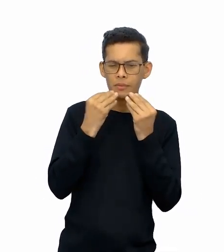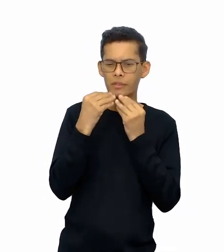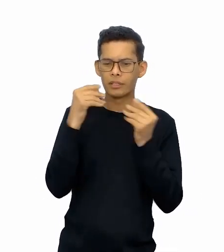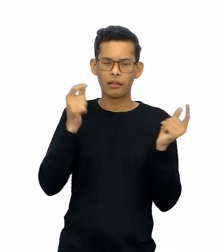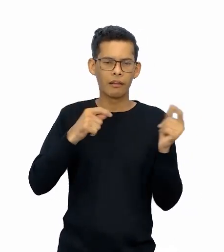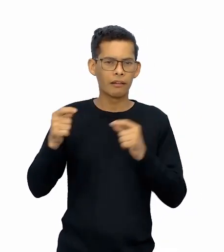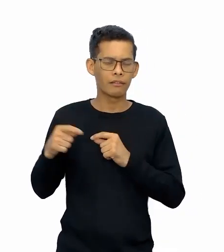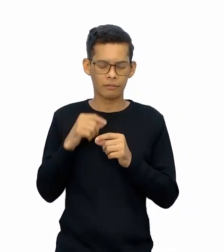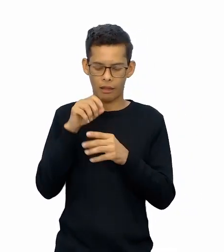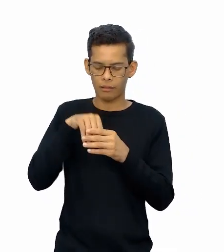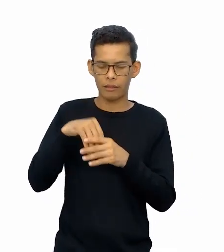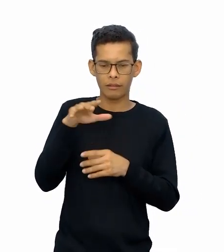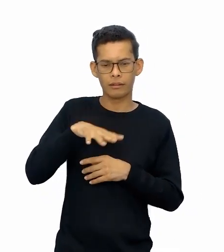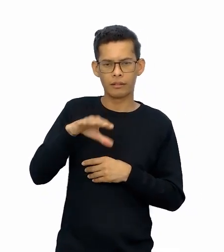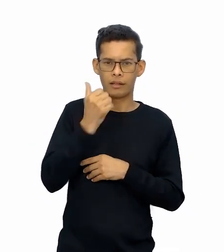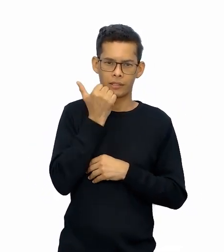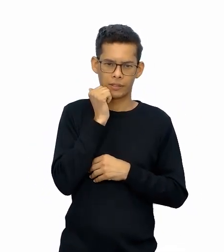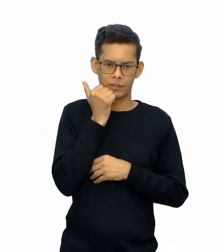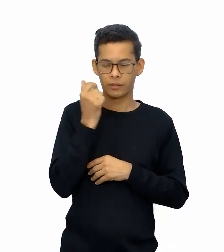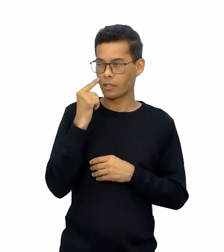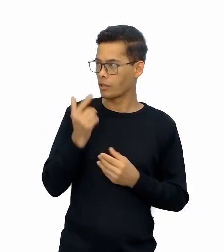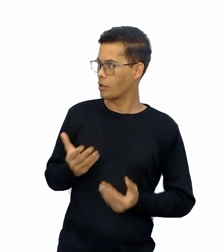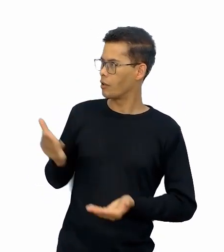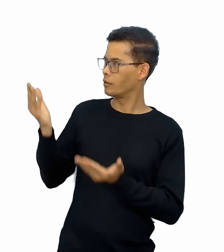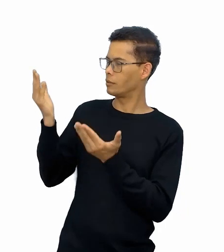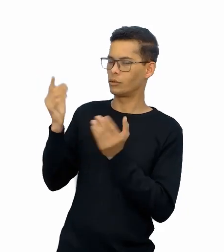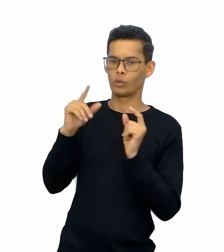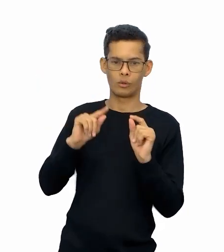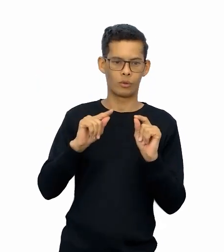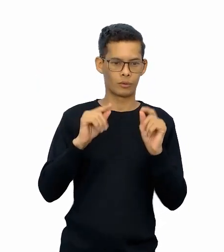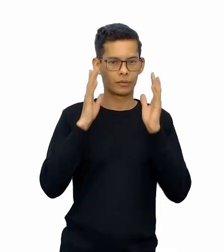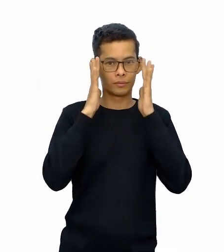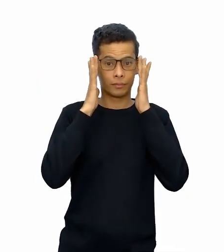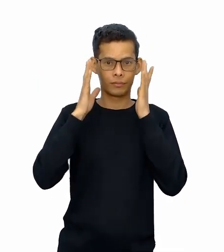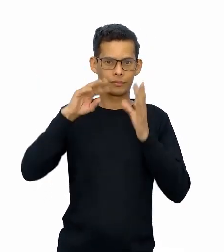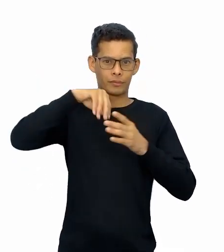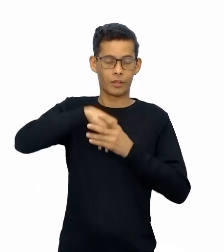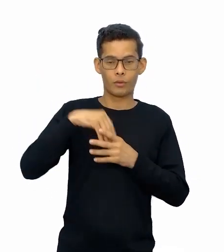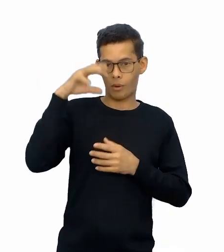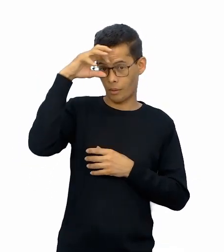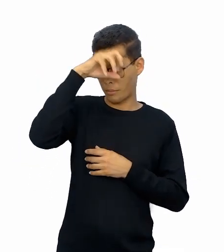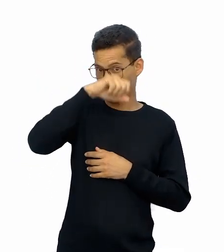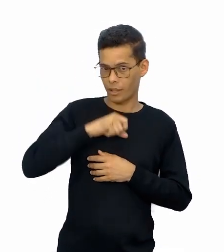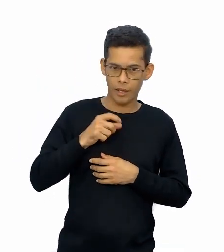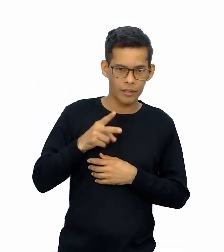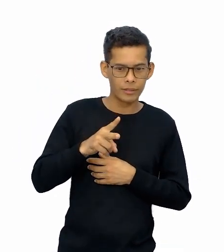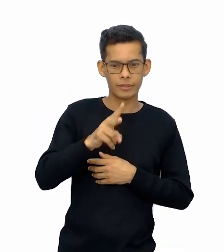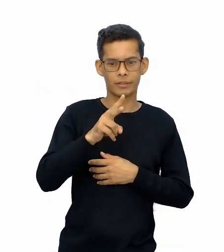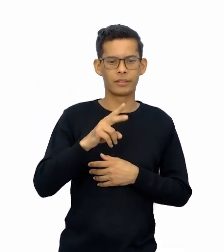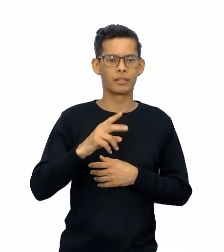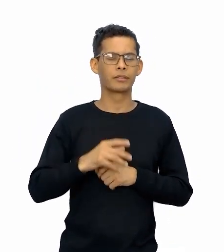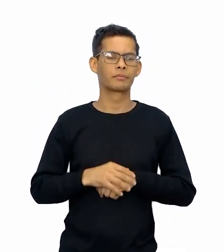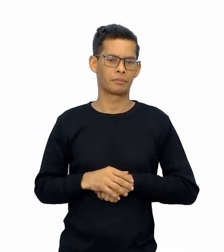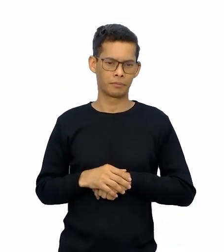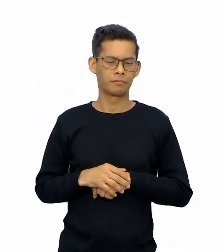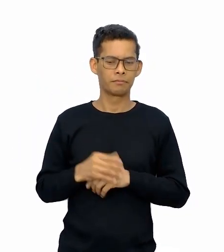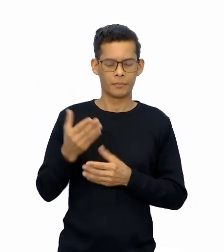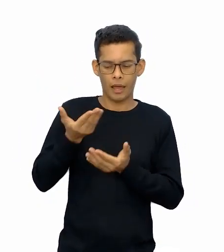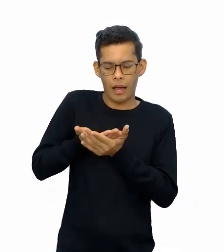ciências. Vocês podem ver aí no Aprender Sempre, muito bem, a